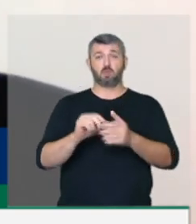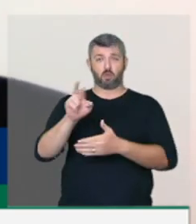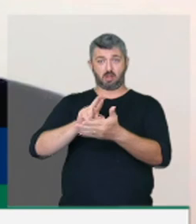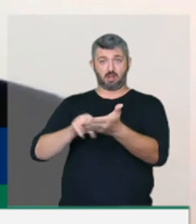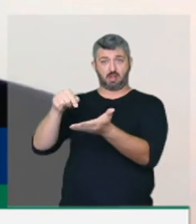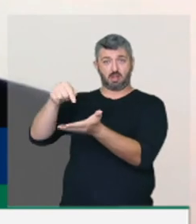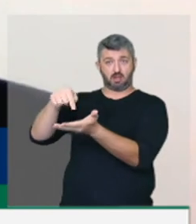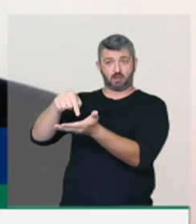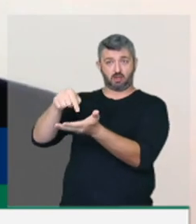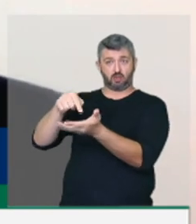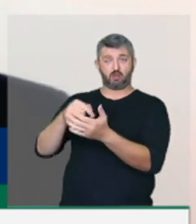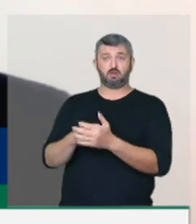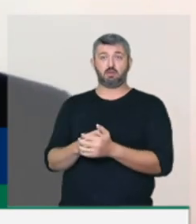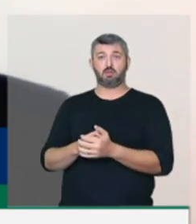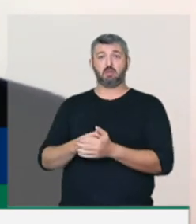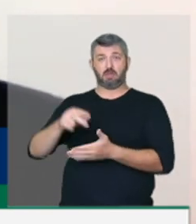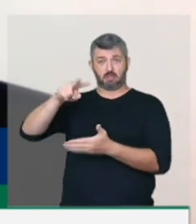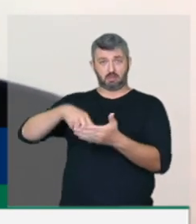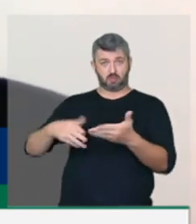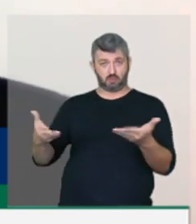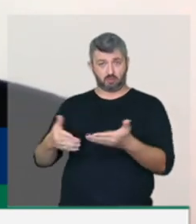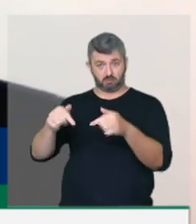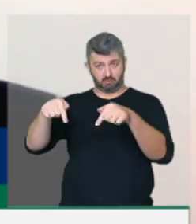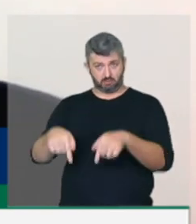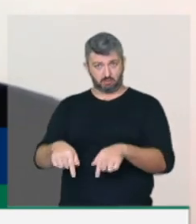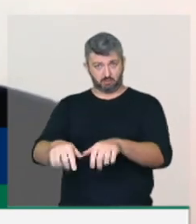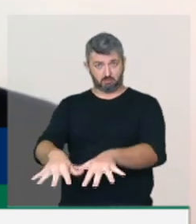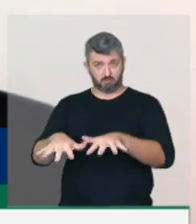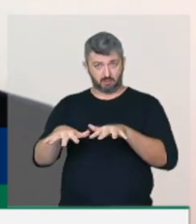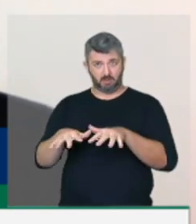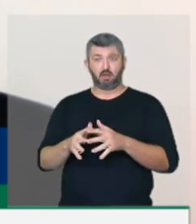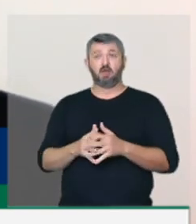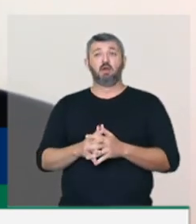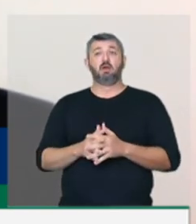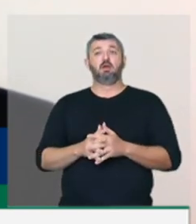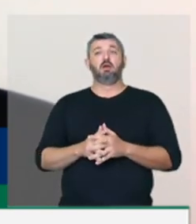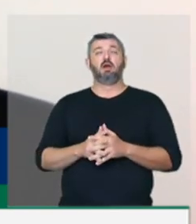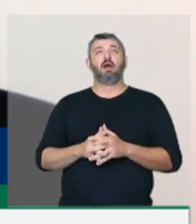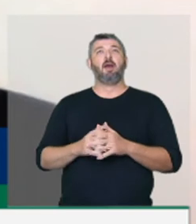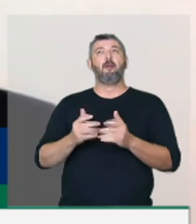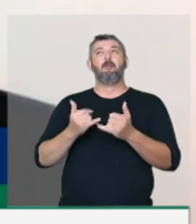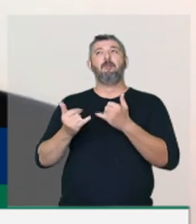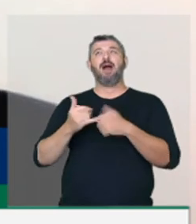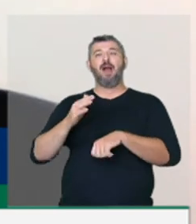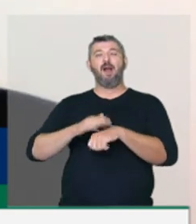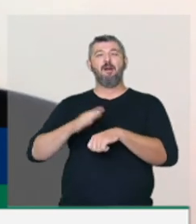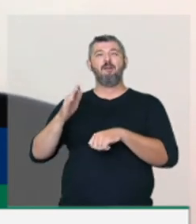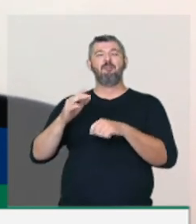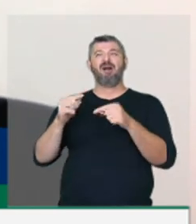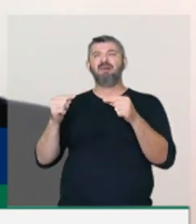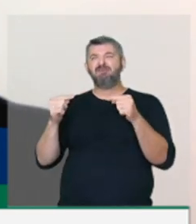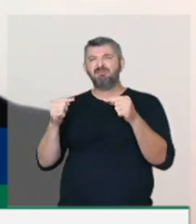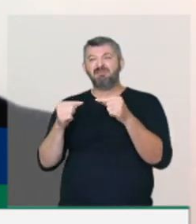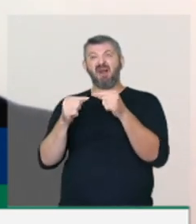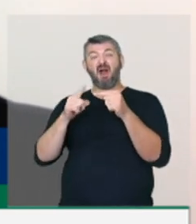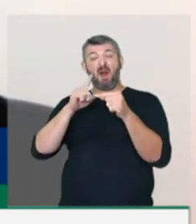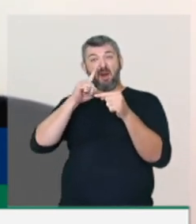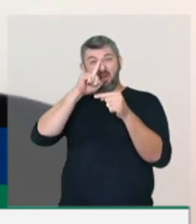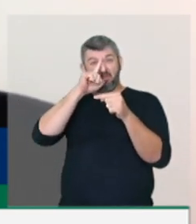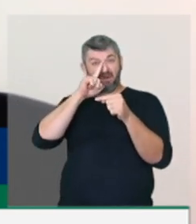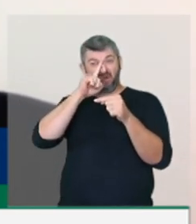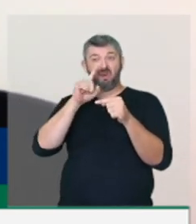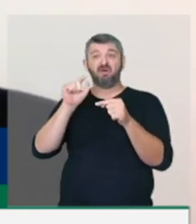relatório, lido neste momento no plenário da Casa, ele se aproxima vertiginosa e